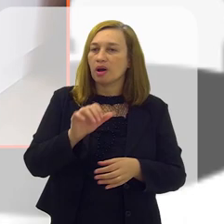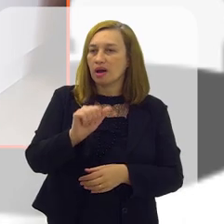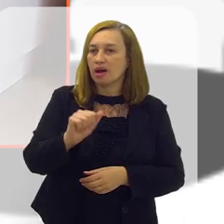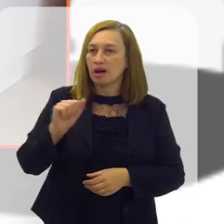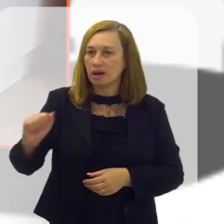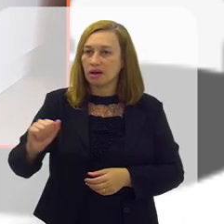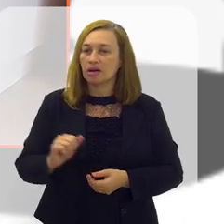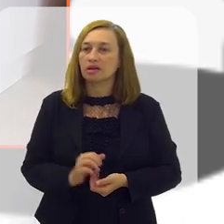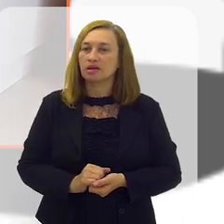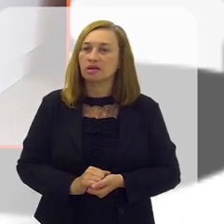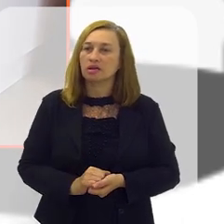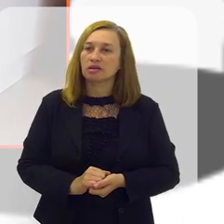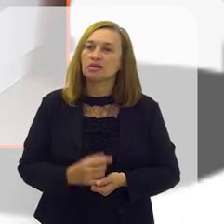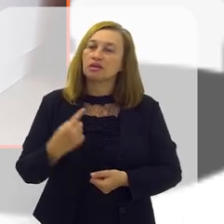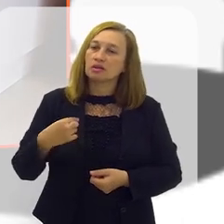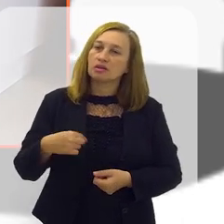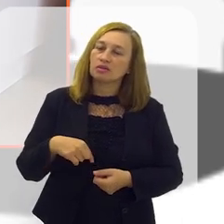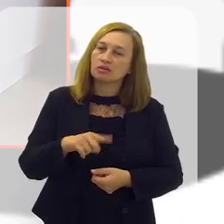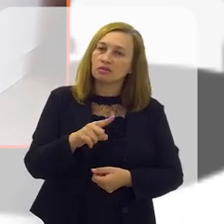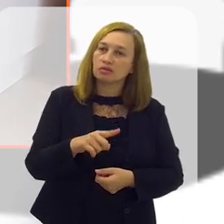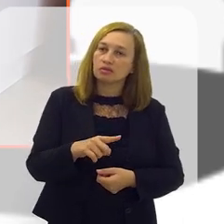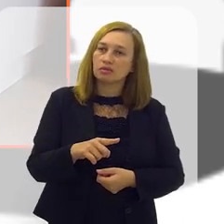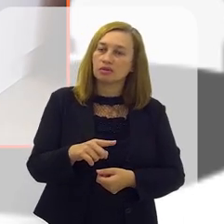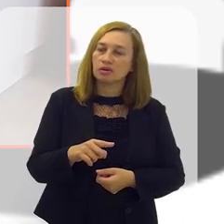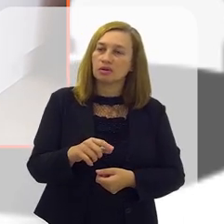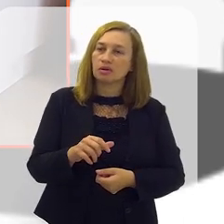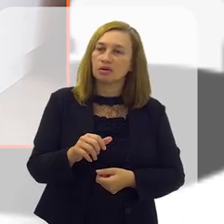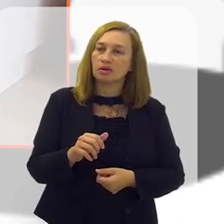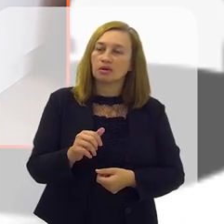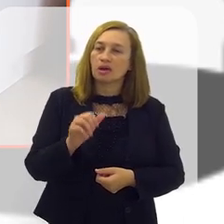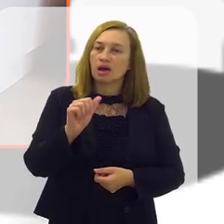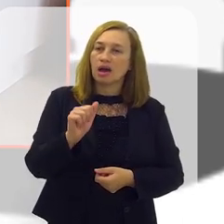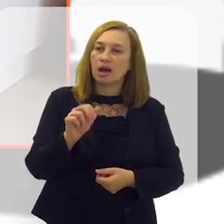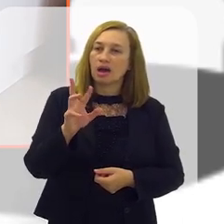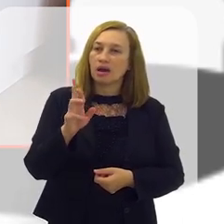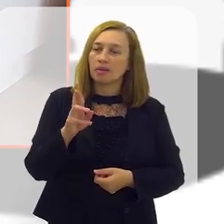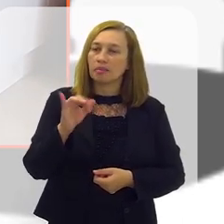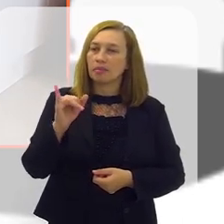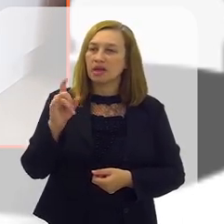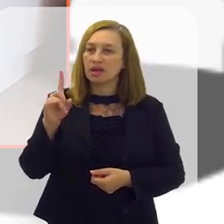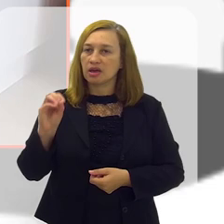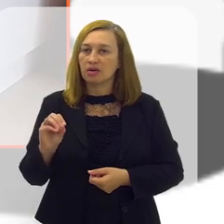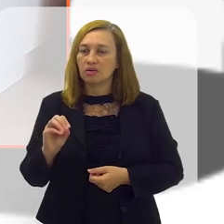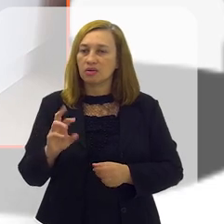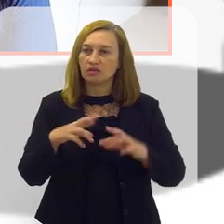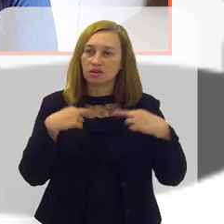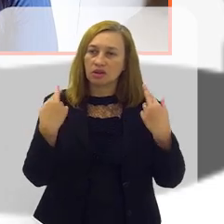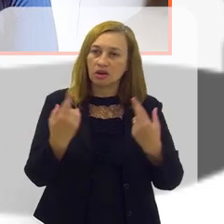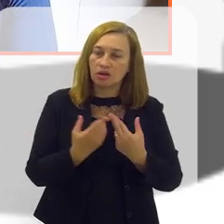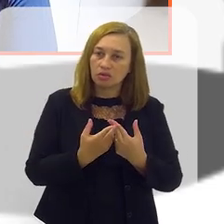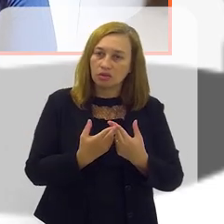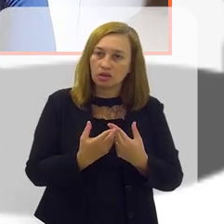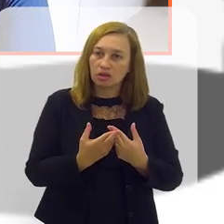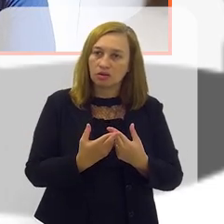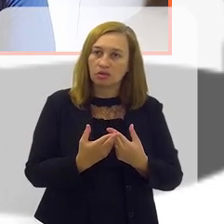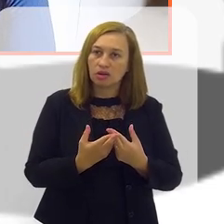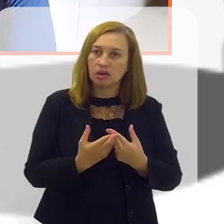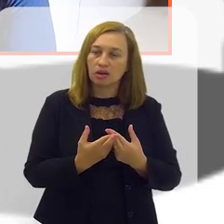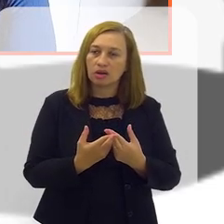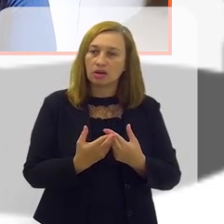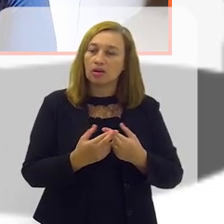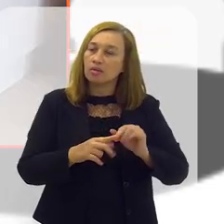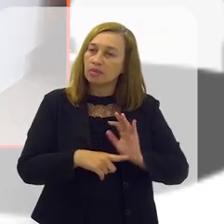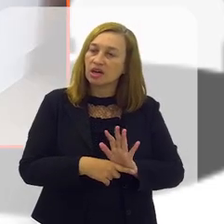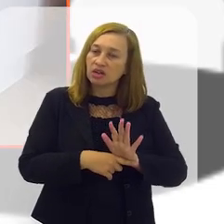Alcoólicos Anônimos vão aos abrigos e fazem uma reunião de recuperação para quem estiver no